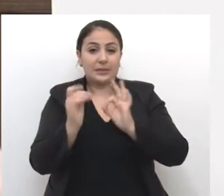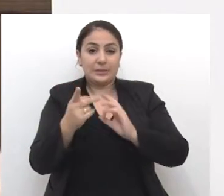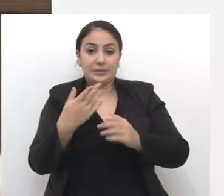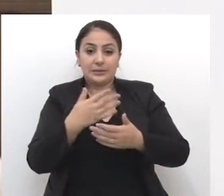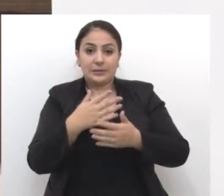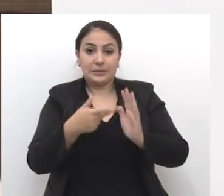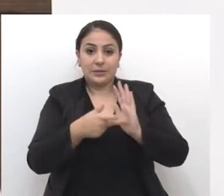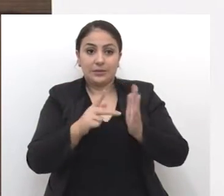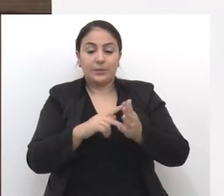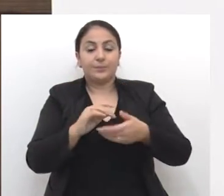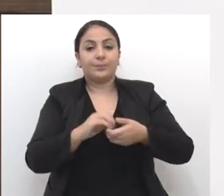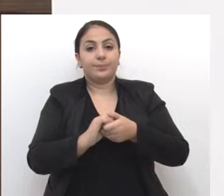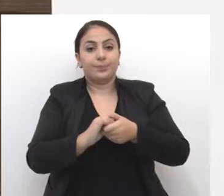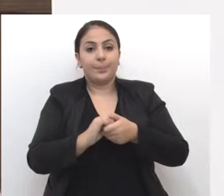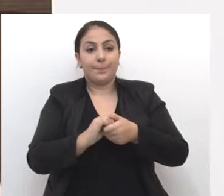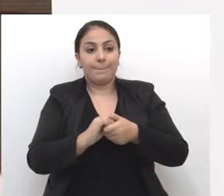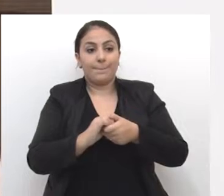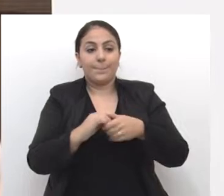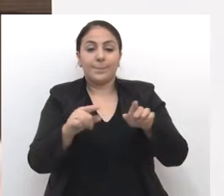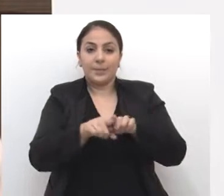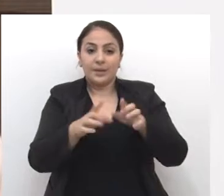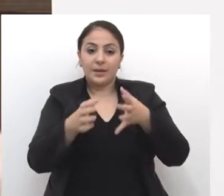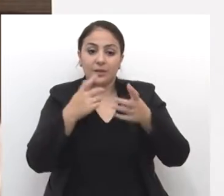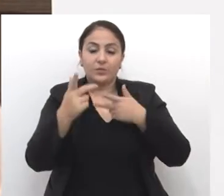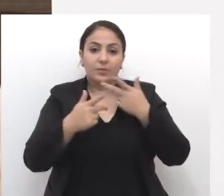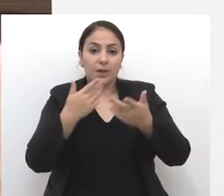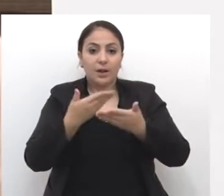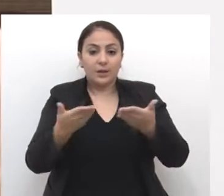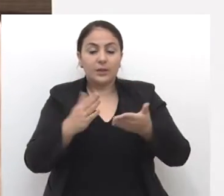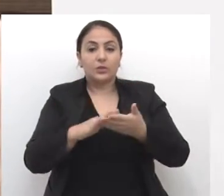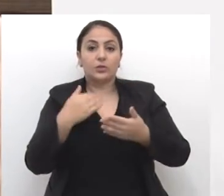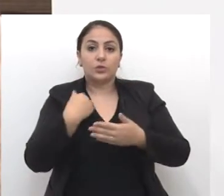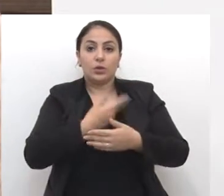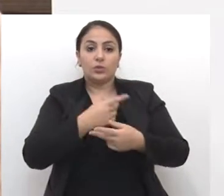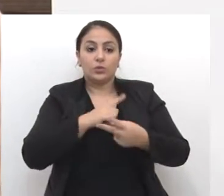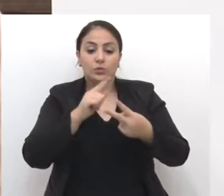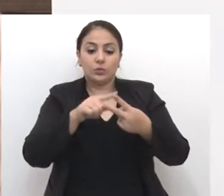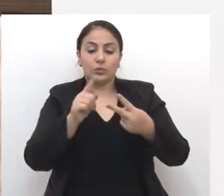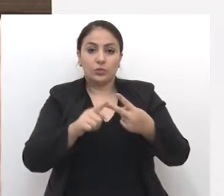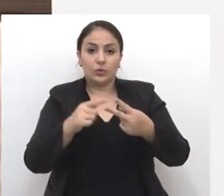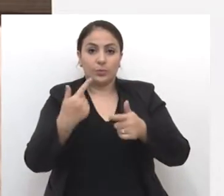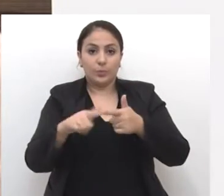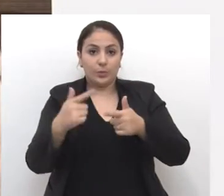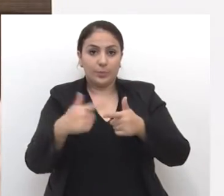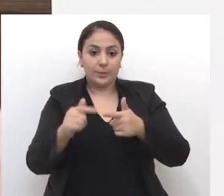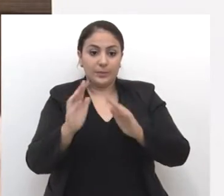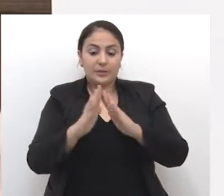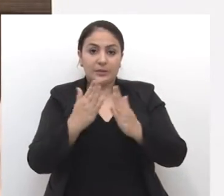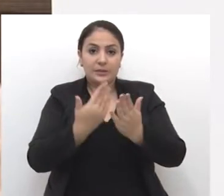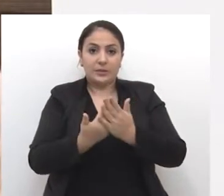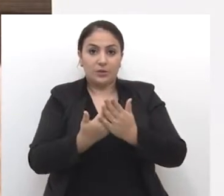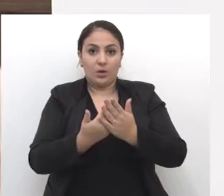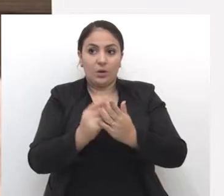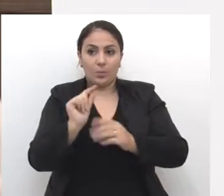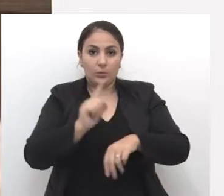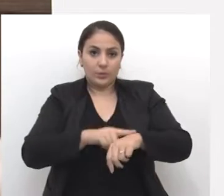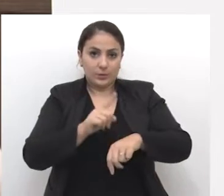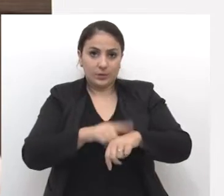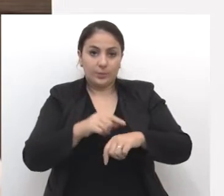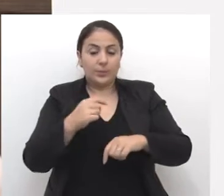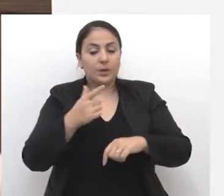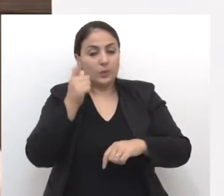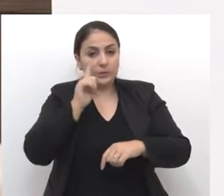nesse sentido. E também quero colocar aqui que nós tivemos 2 problemas com escolas estaduais recentemente, mas estão sendo tomadas as